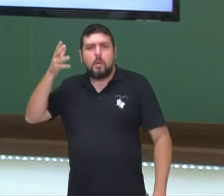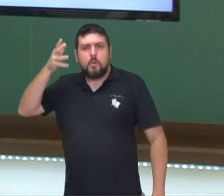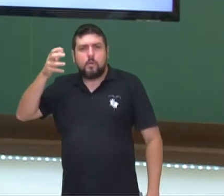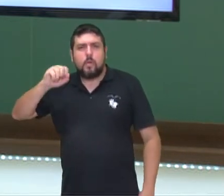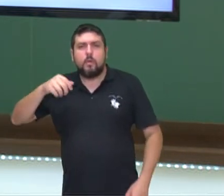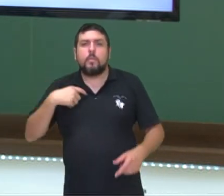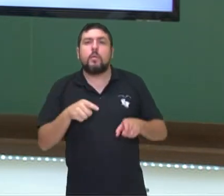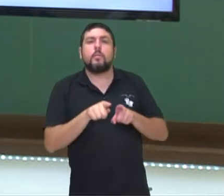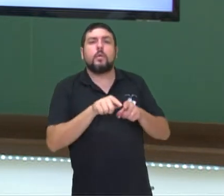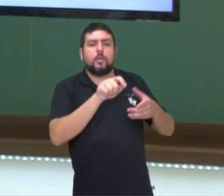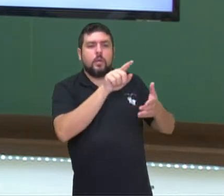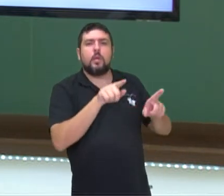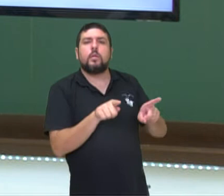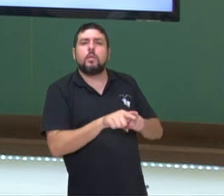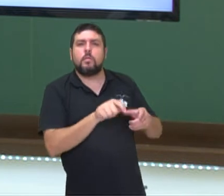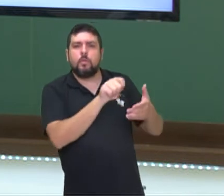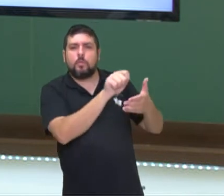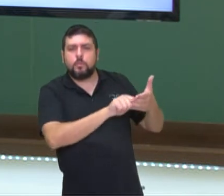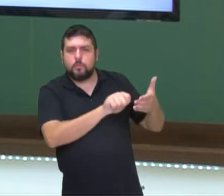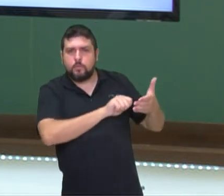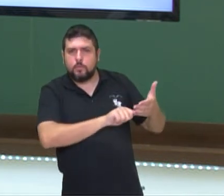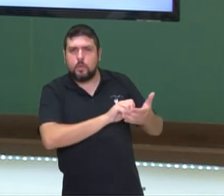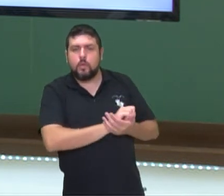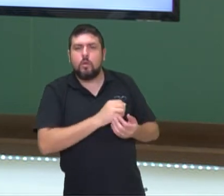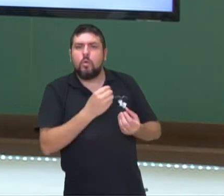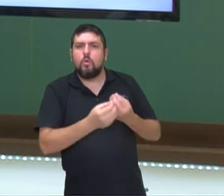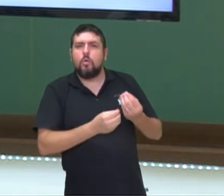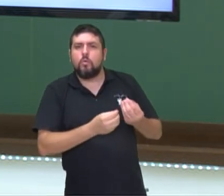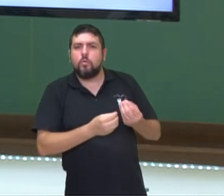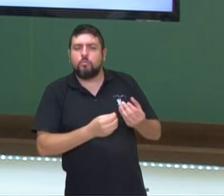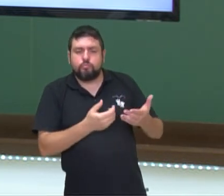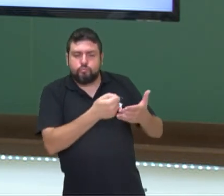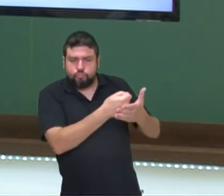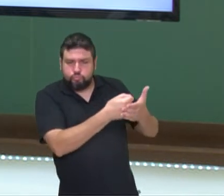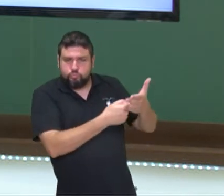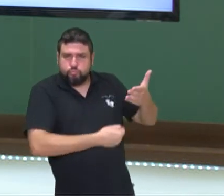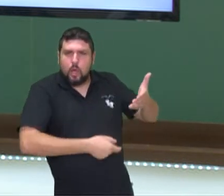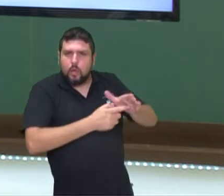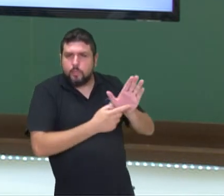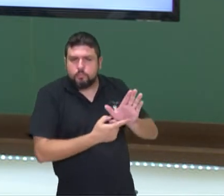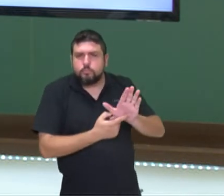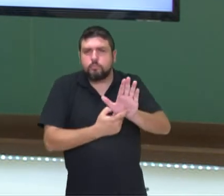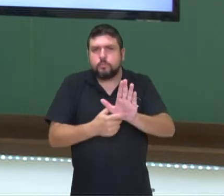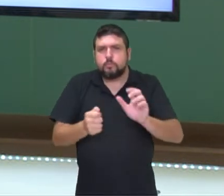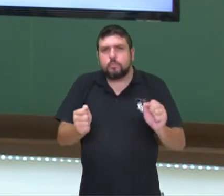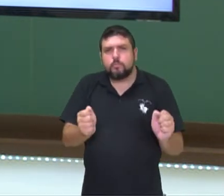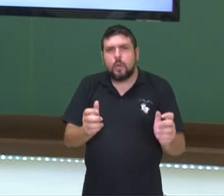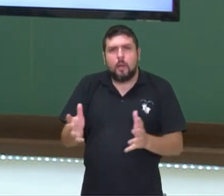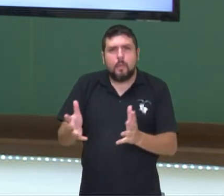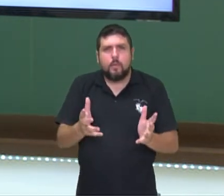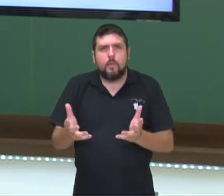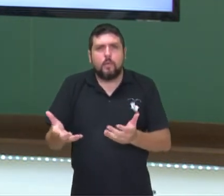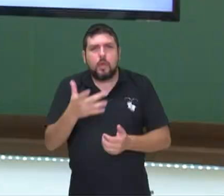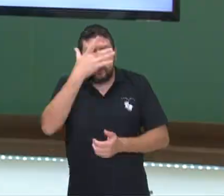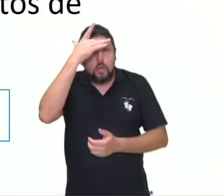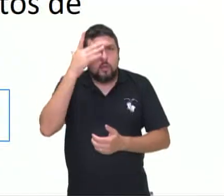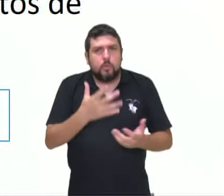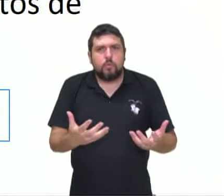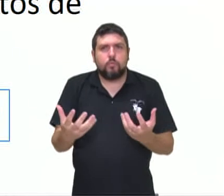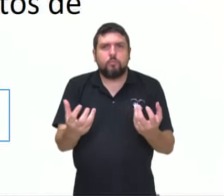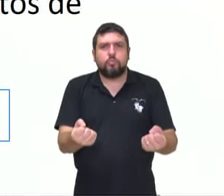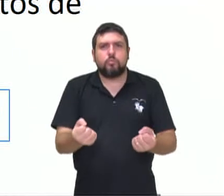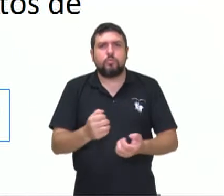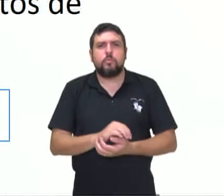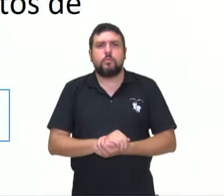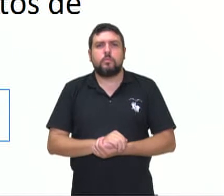na escrita, com o objetivo de influenciar, persuadir, convencer as pessoas. A